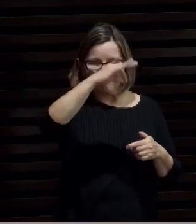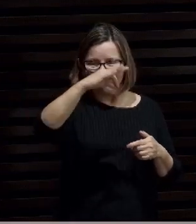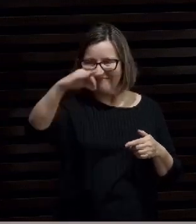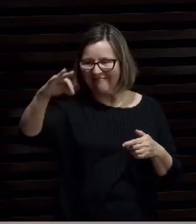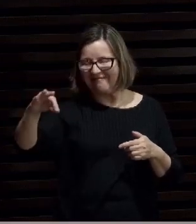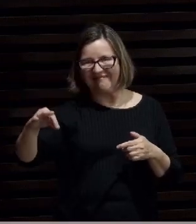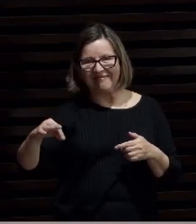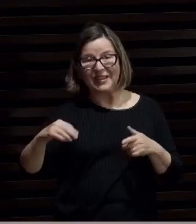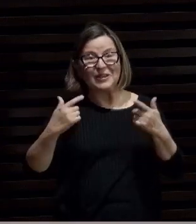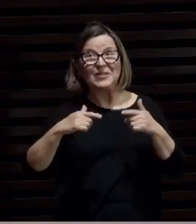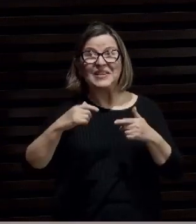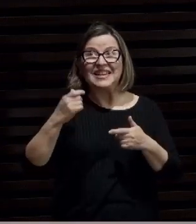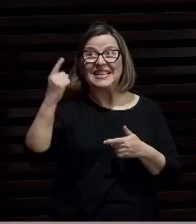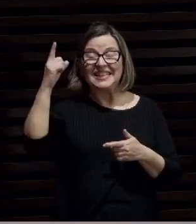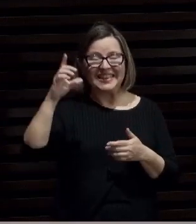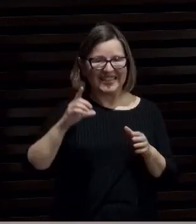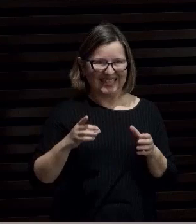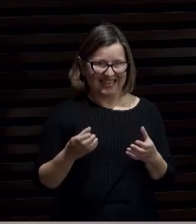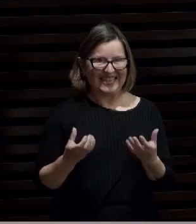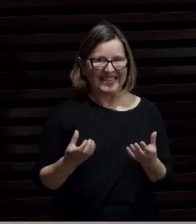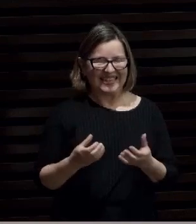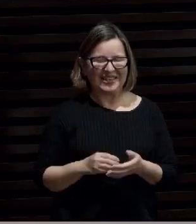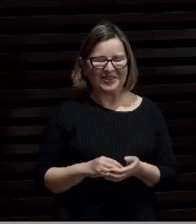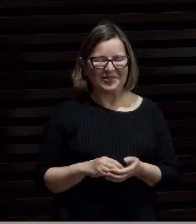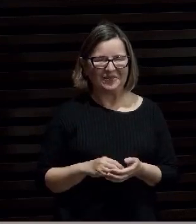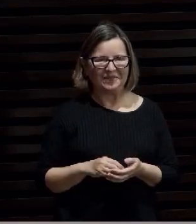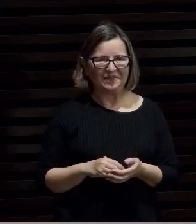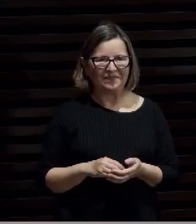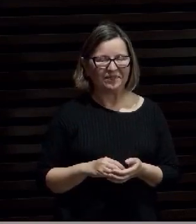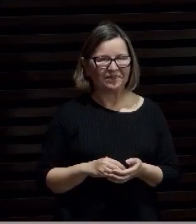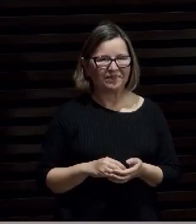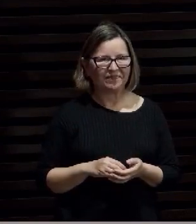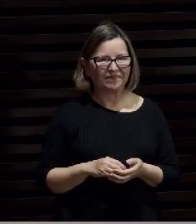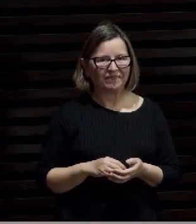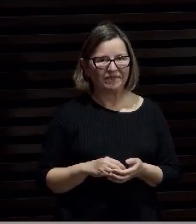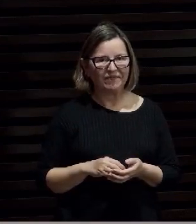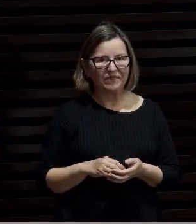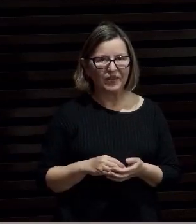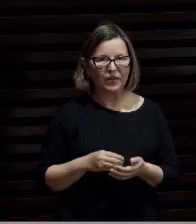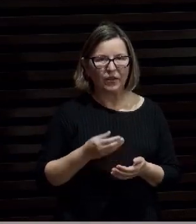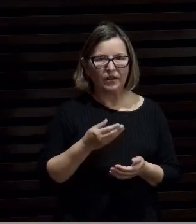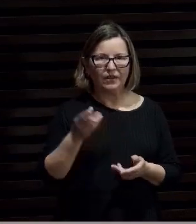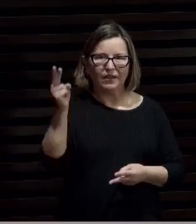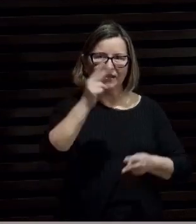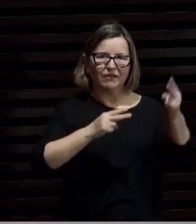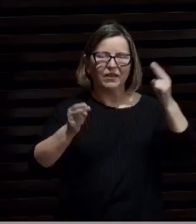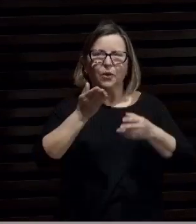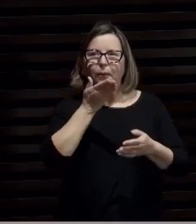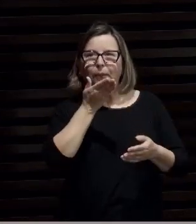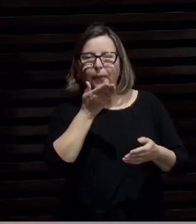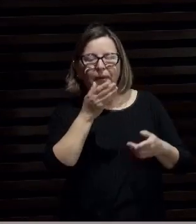Caso contrário, ele não seria soberano e não seria Deus. O vento assopra onde quer.